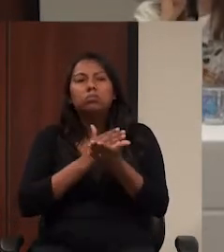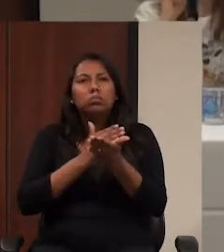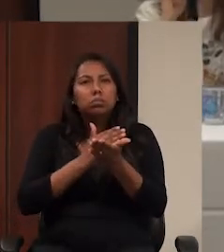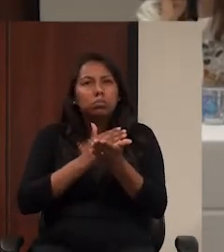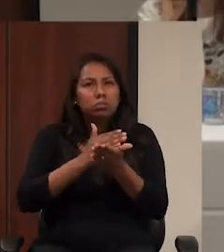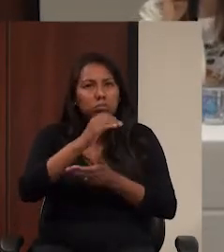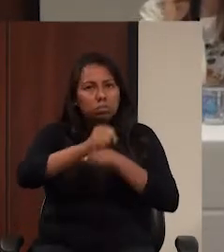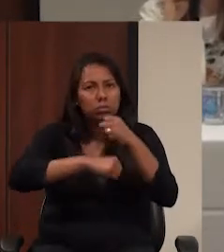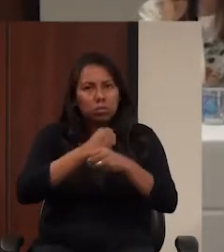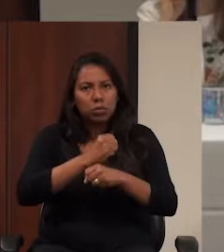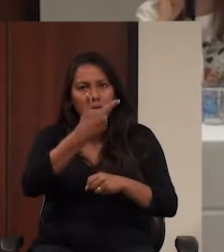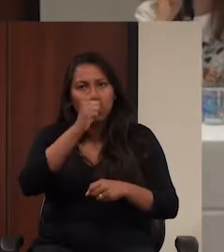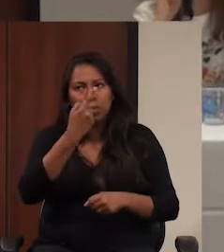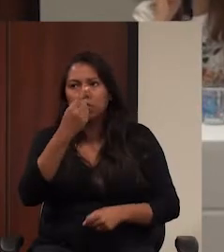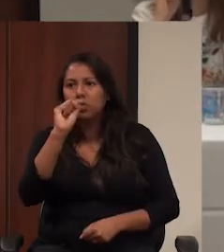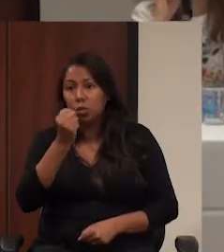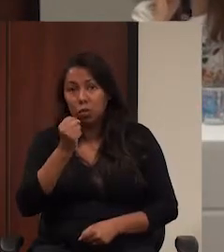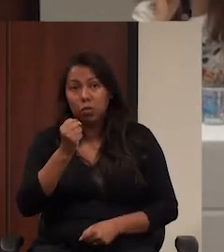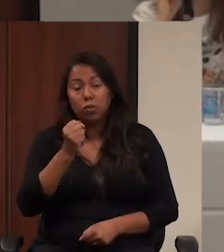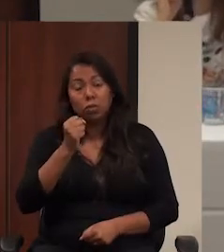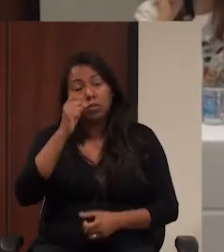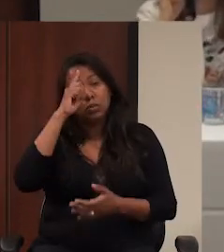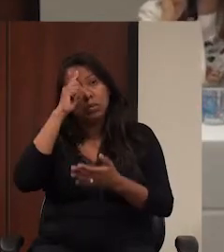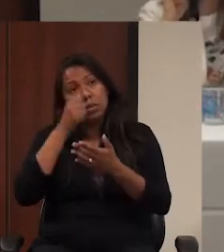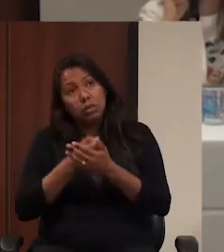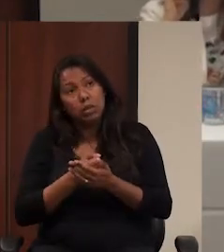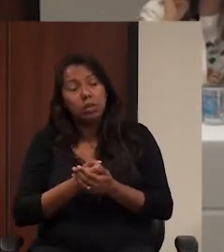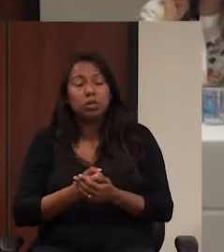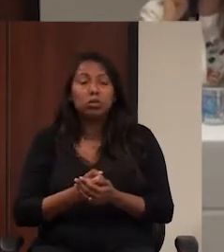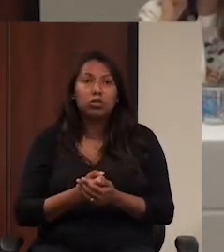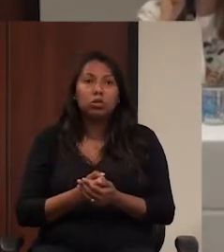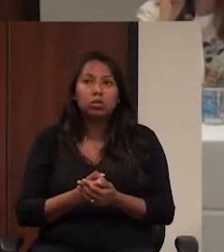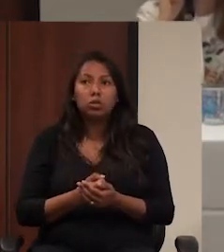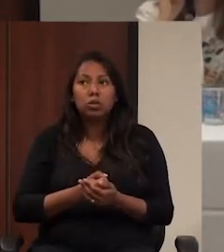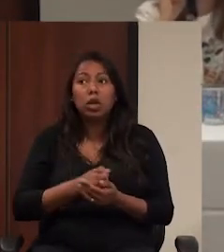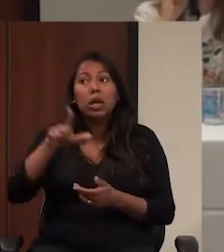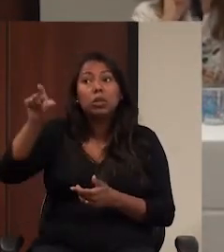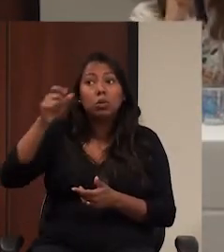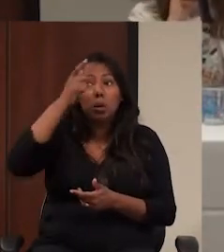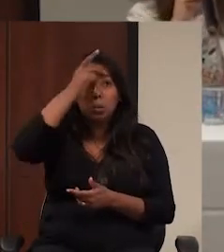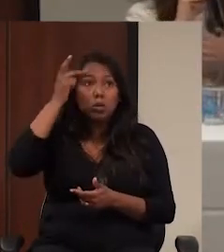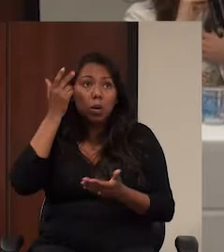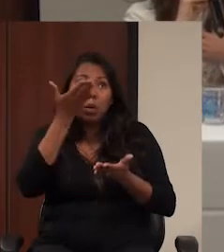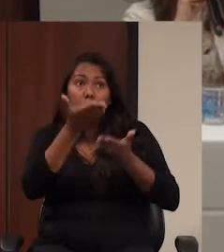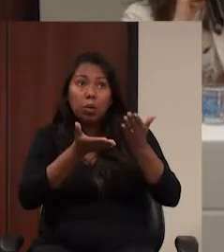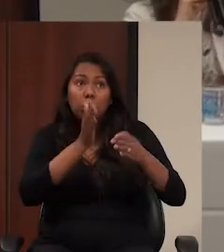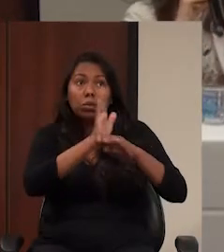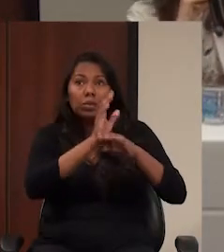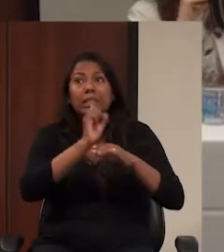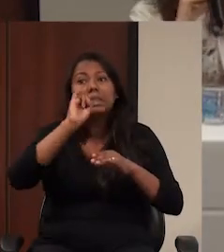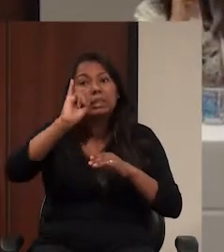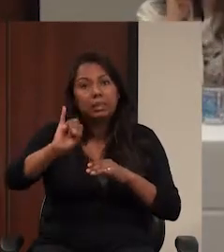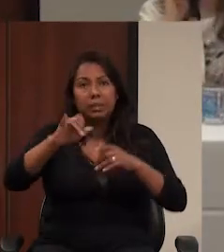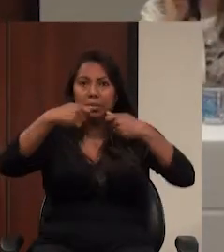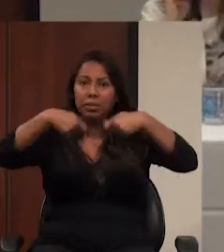de 2018. Então, ela vai decidir que o curador vai ser indicado apenas em situações em que seja necessário. Então, isso é parecido com o nosso caso